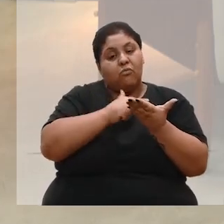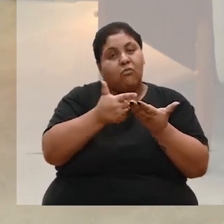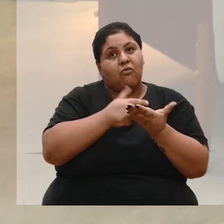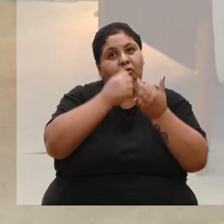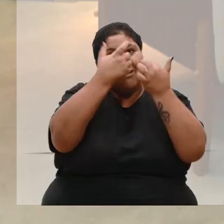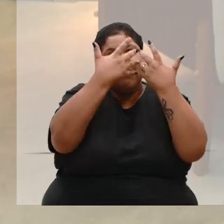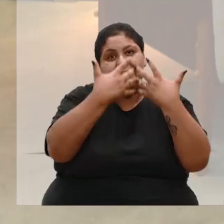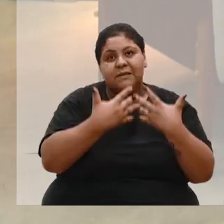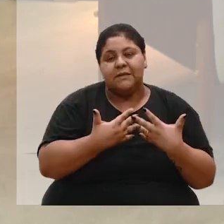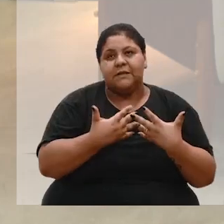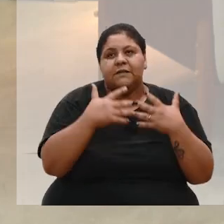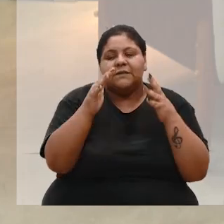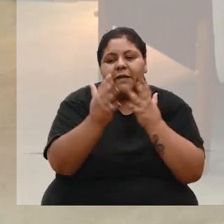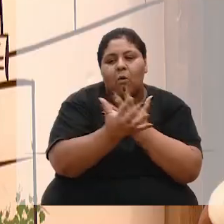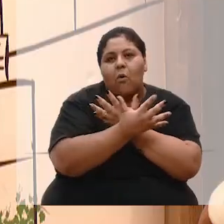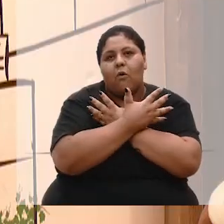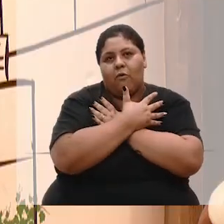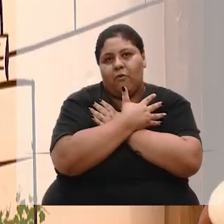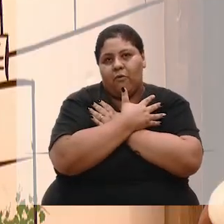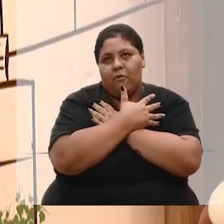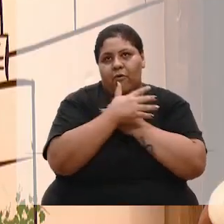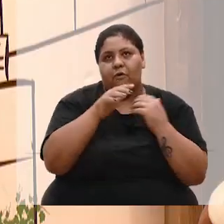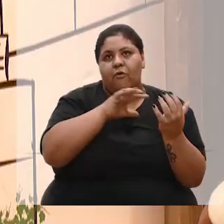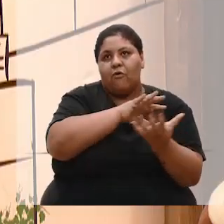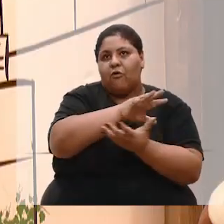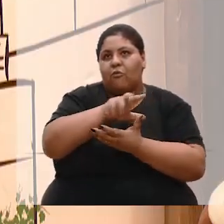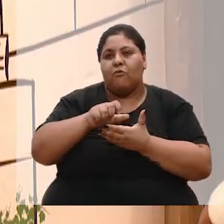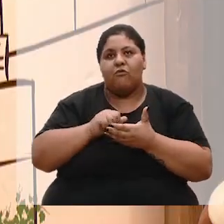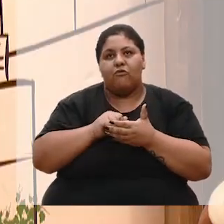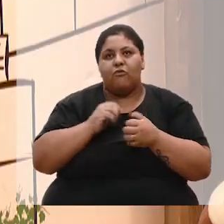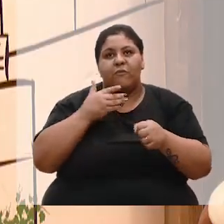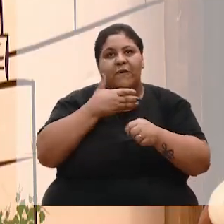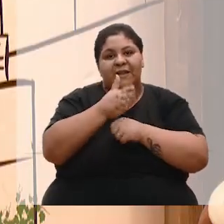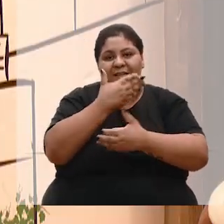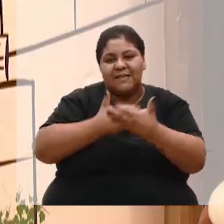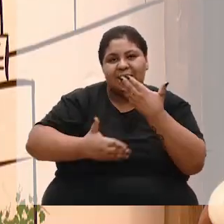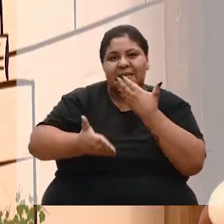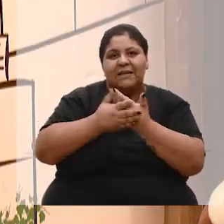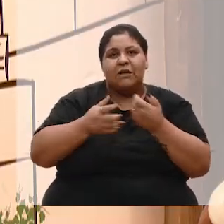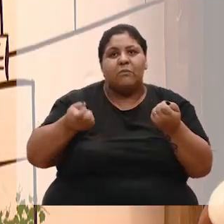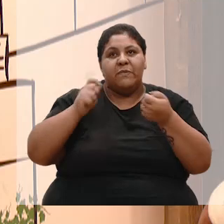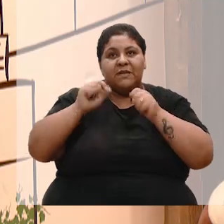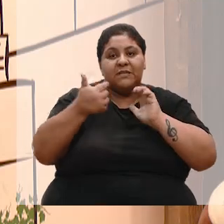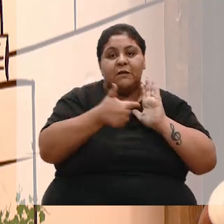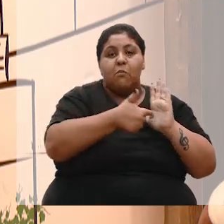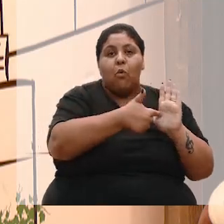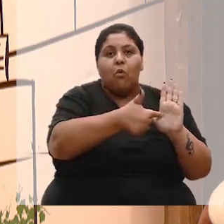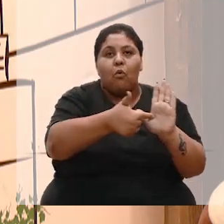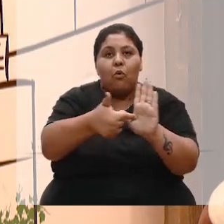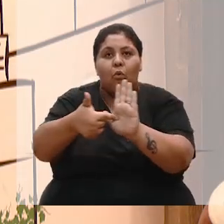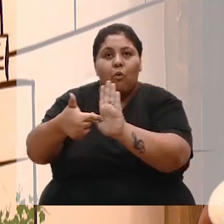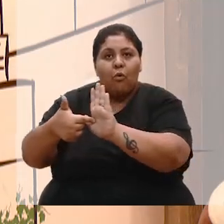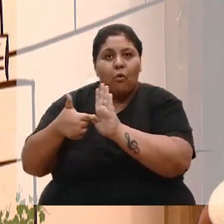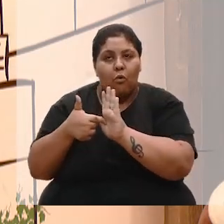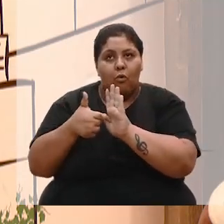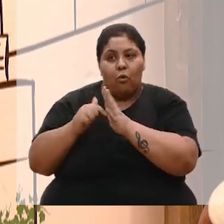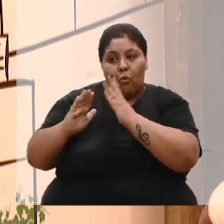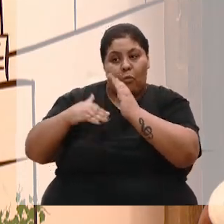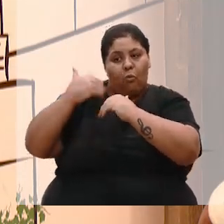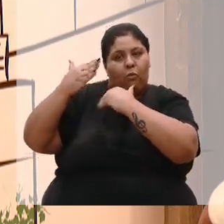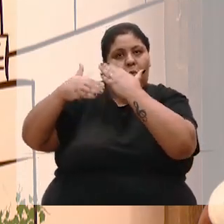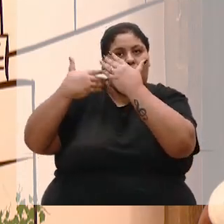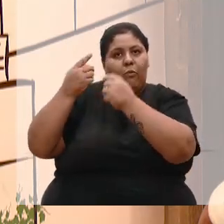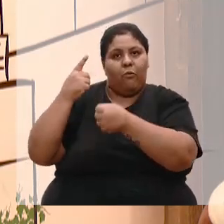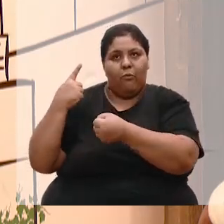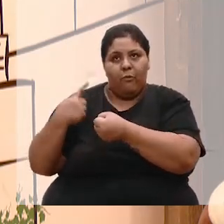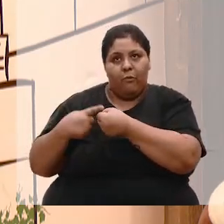traz esse aconchego, que o mundo é para todos, nós precisamos mostrar que existimos, que precisamos construir uma